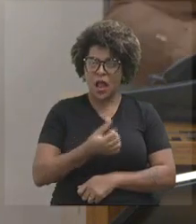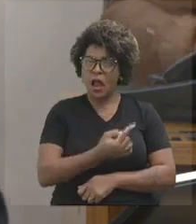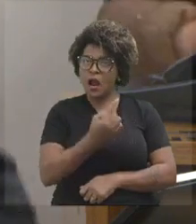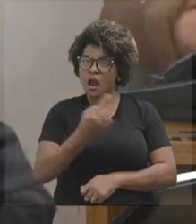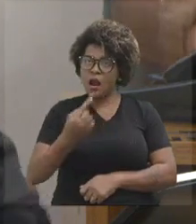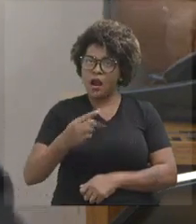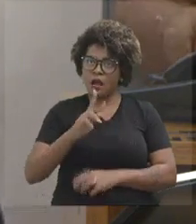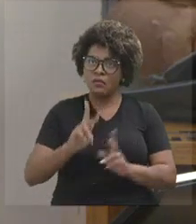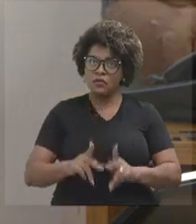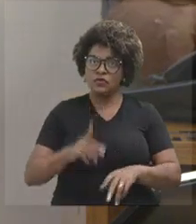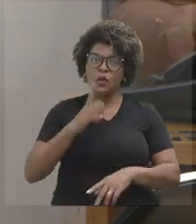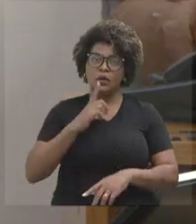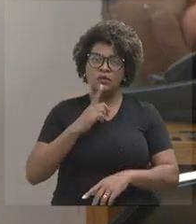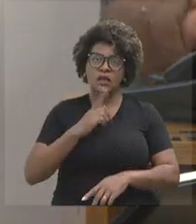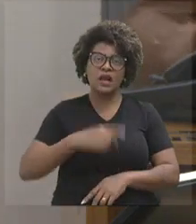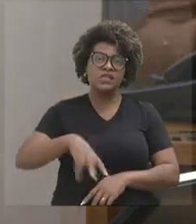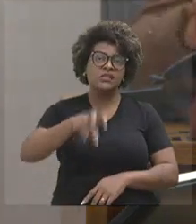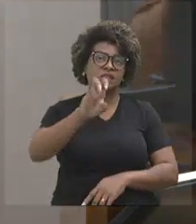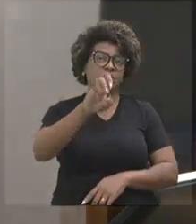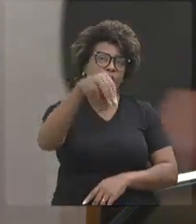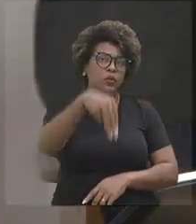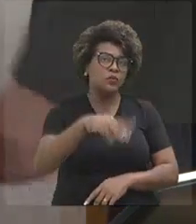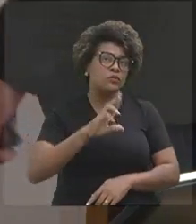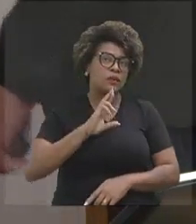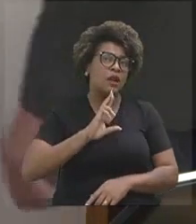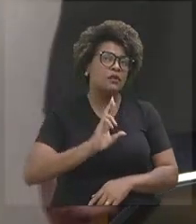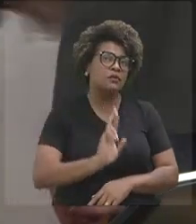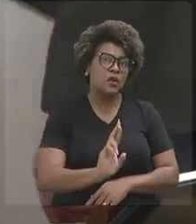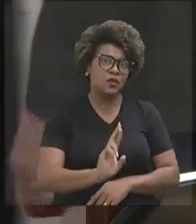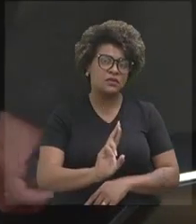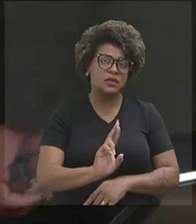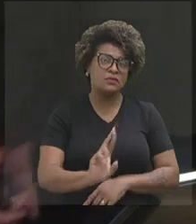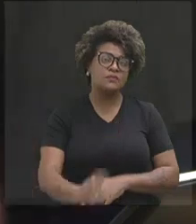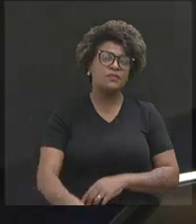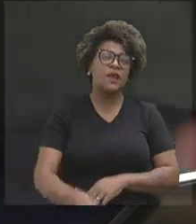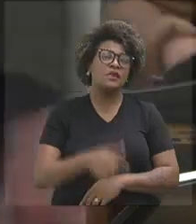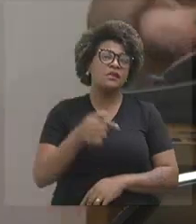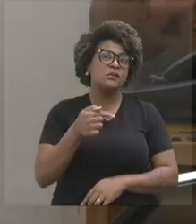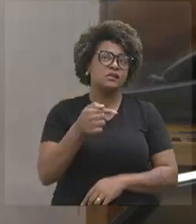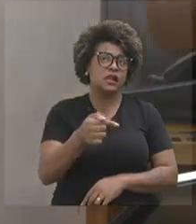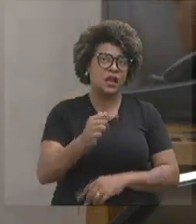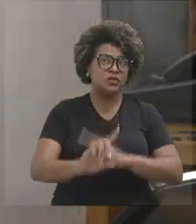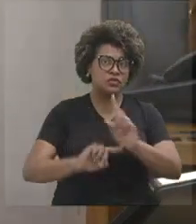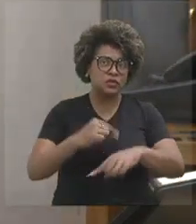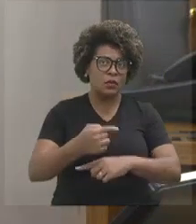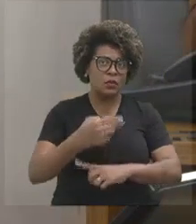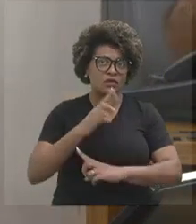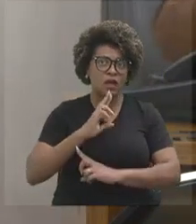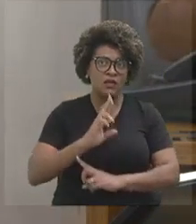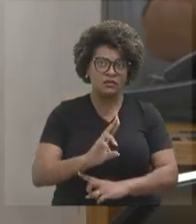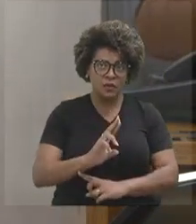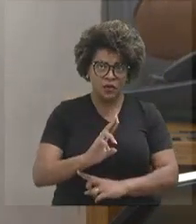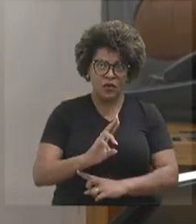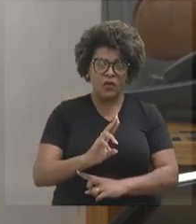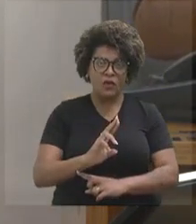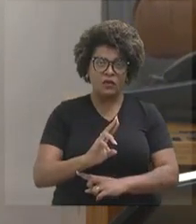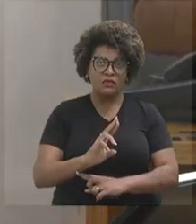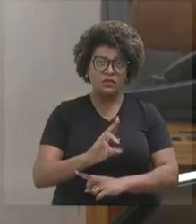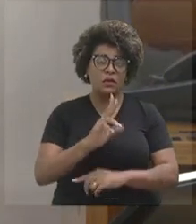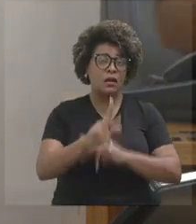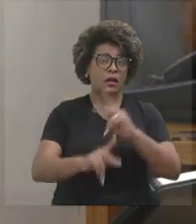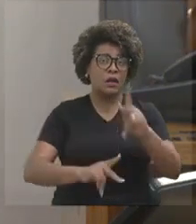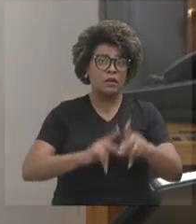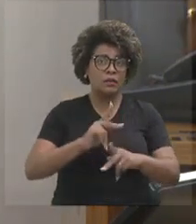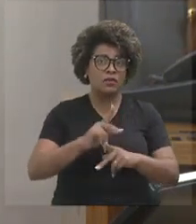estadual disporá de cinco minutos para respondê-la. Sete, após a resposta da autoridade estadual, o parlamentar que